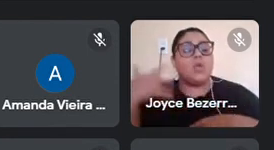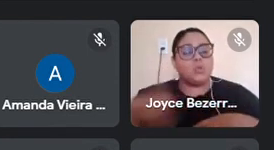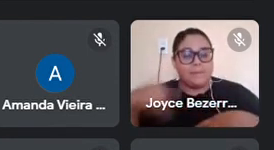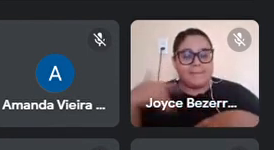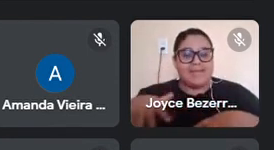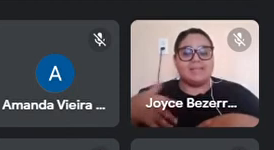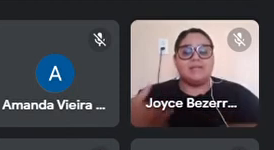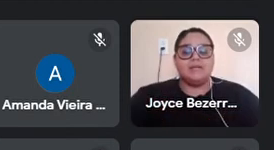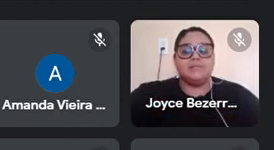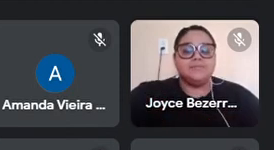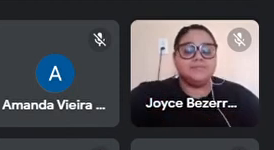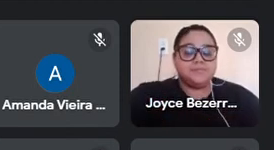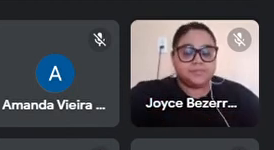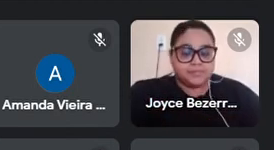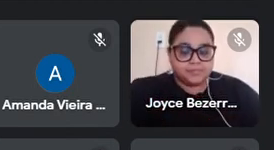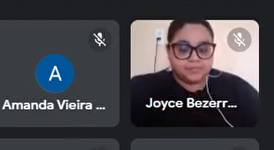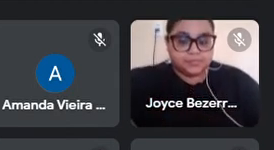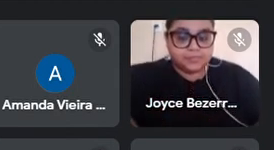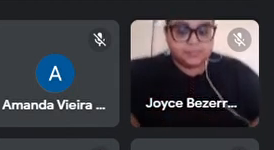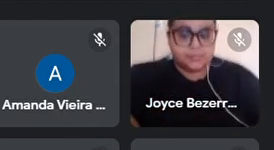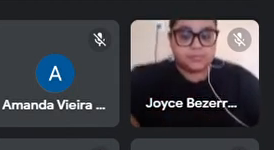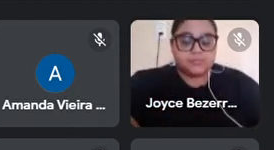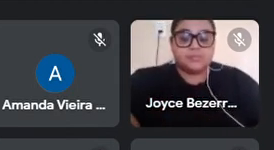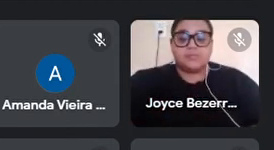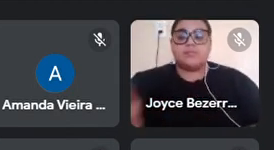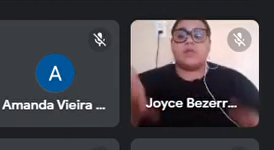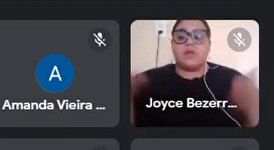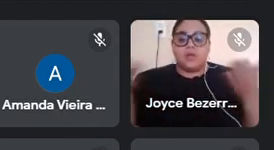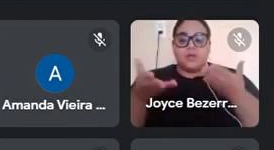certo? Então vamos lá.